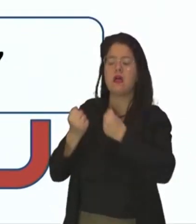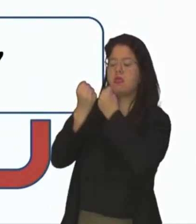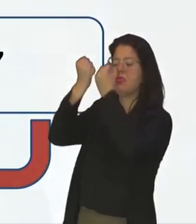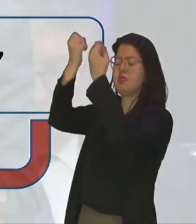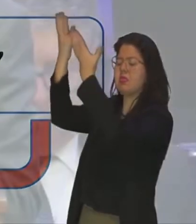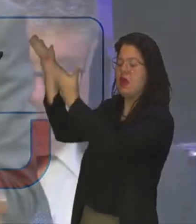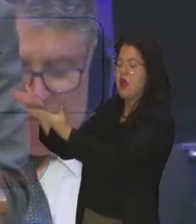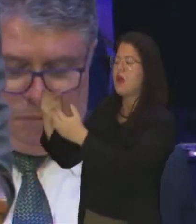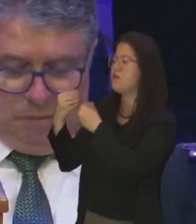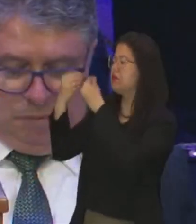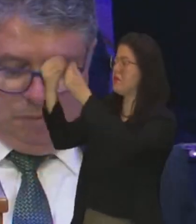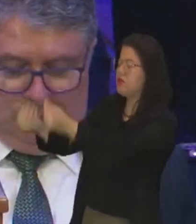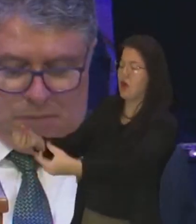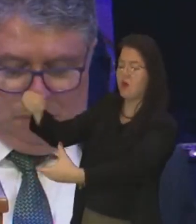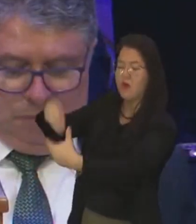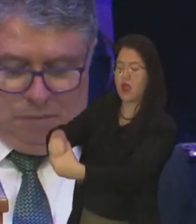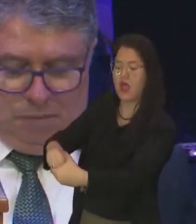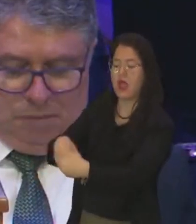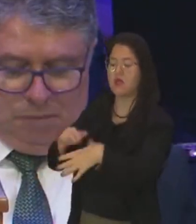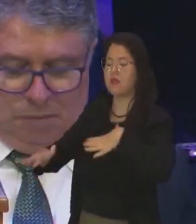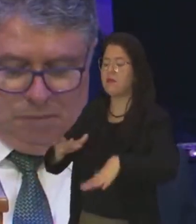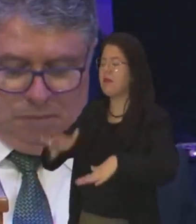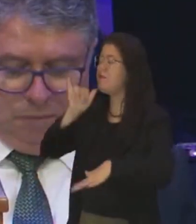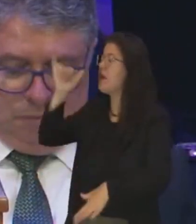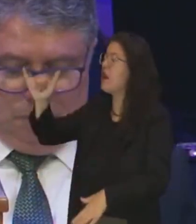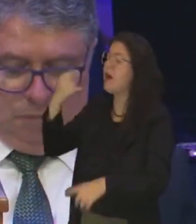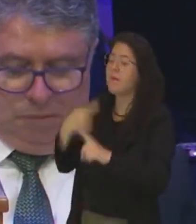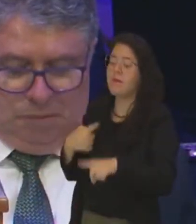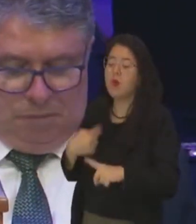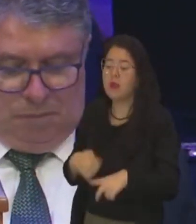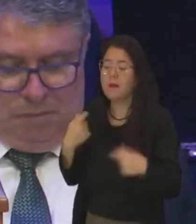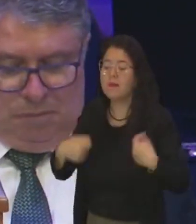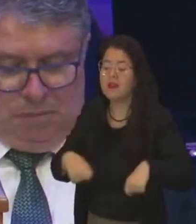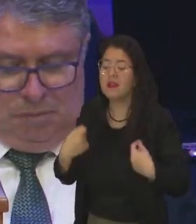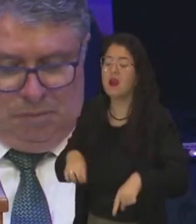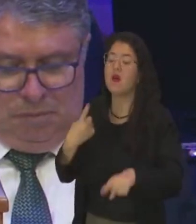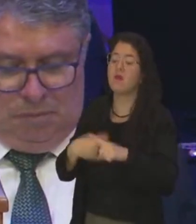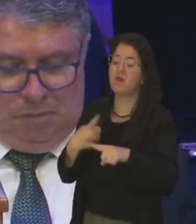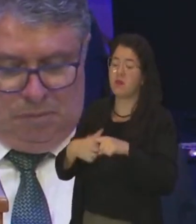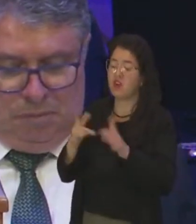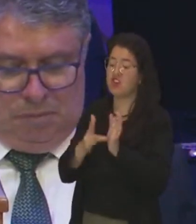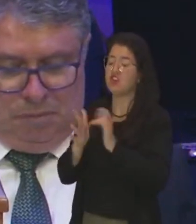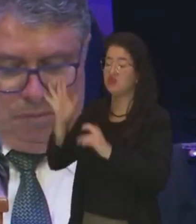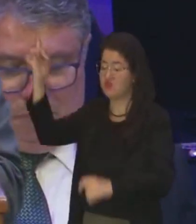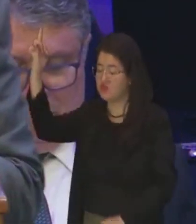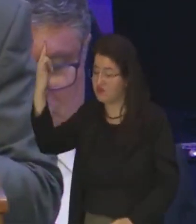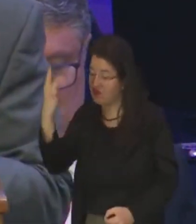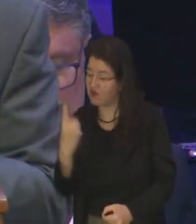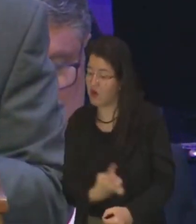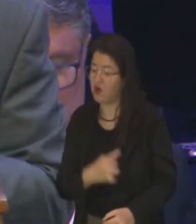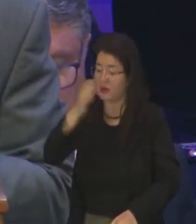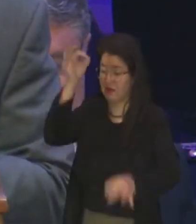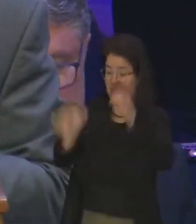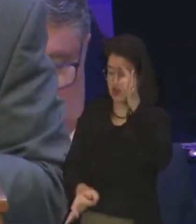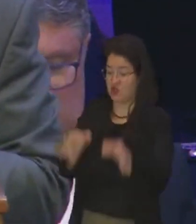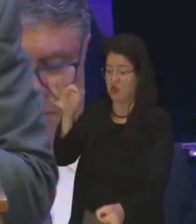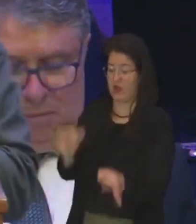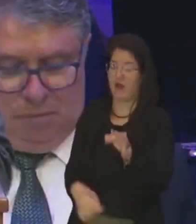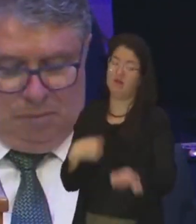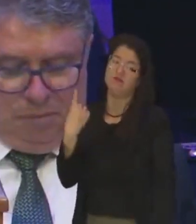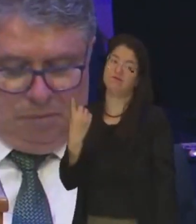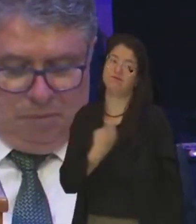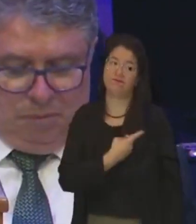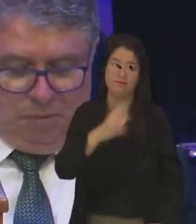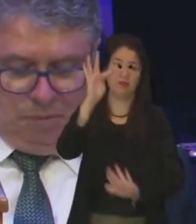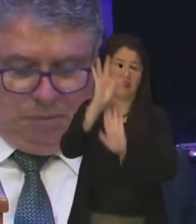tributar, trazer ofertas, adorar, tremer, dizer, porque Ele vem julgar. O texto aí